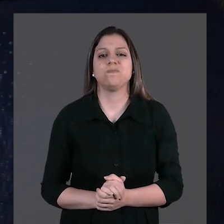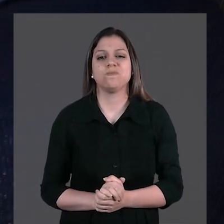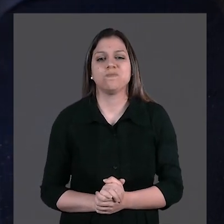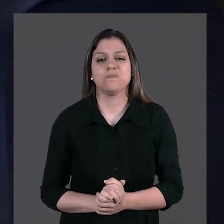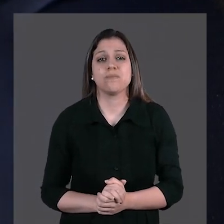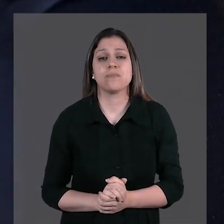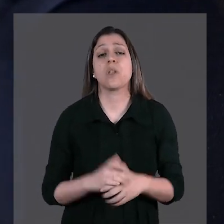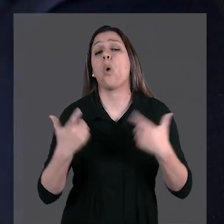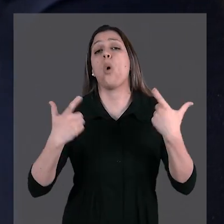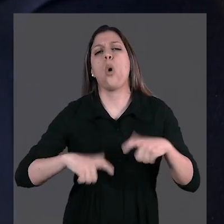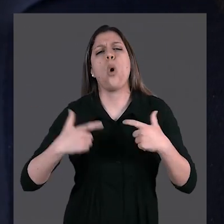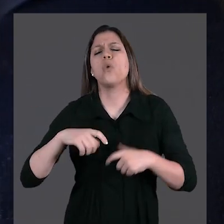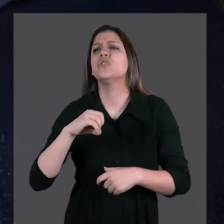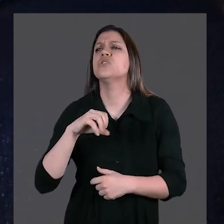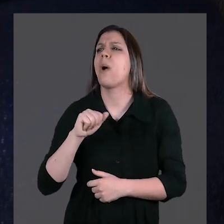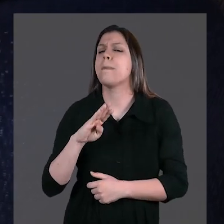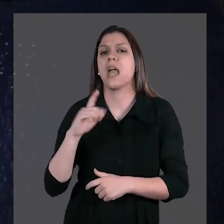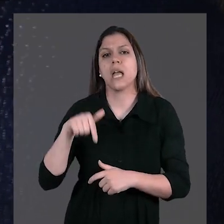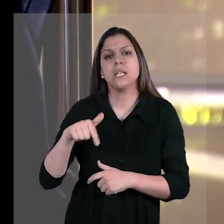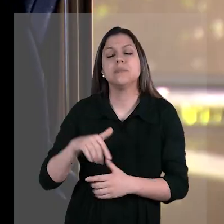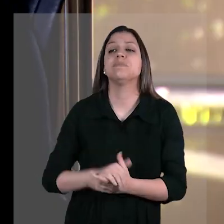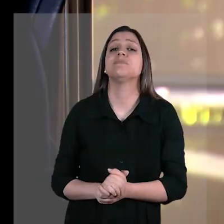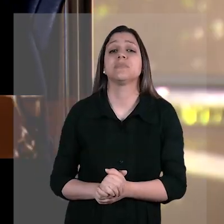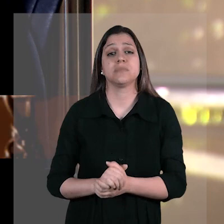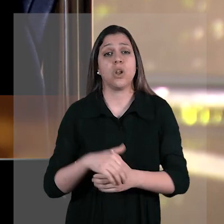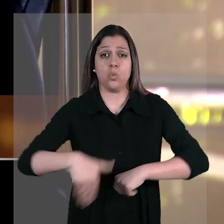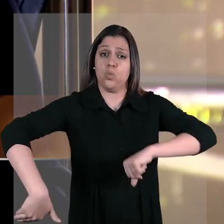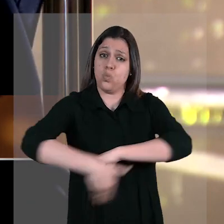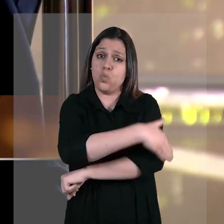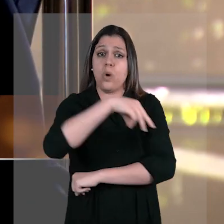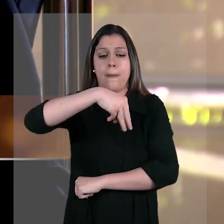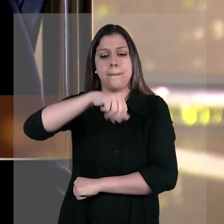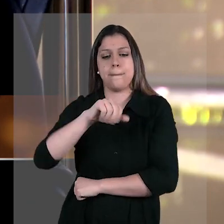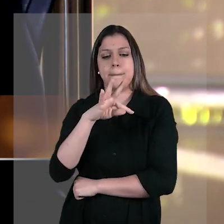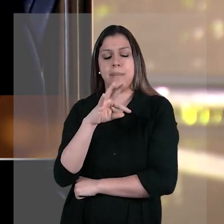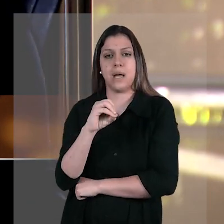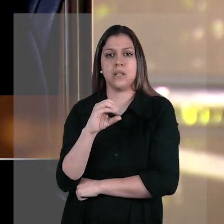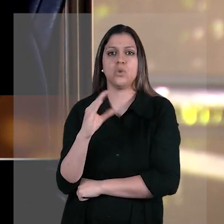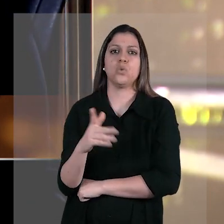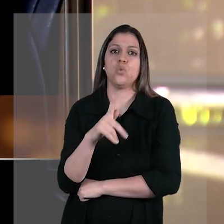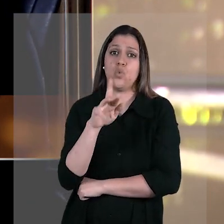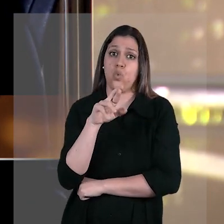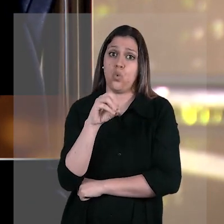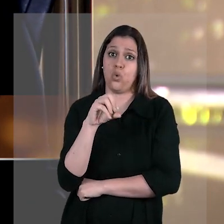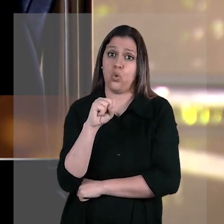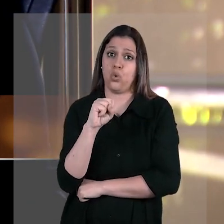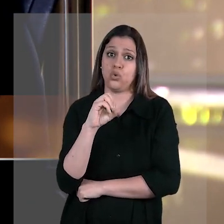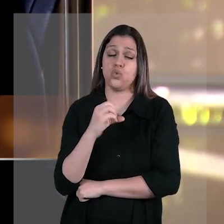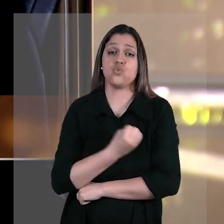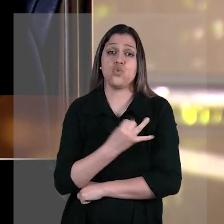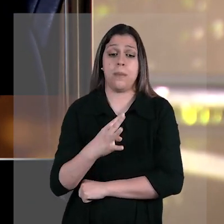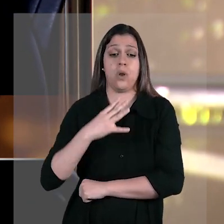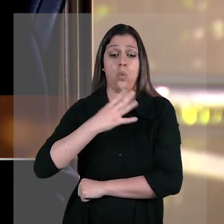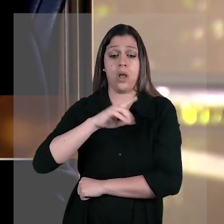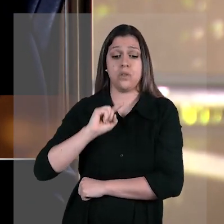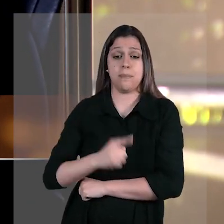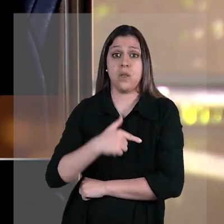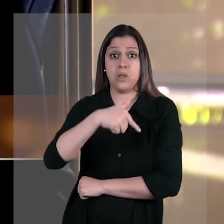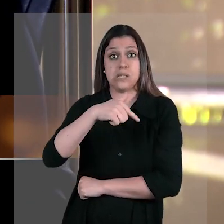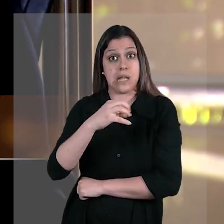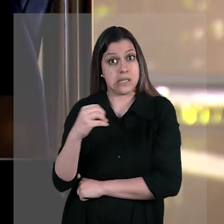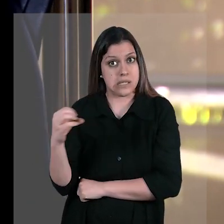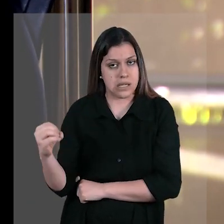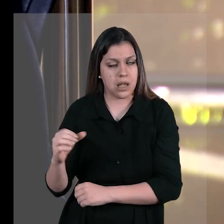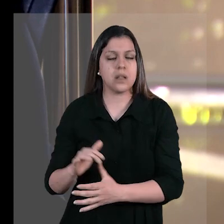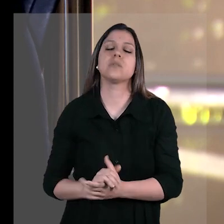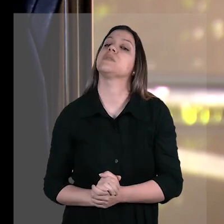nosso telespectador aonde que fica localizada a OAB aqui? Avenida Mato Grosso, número 4.700. Então,